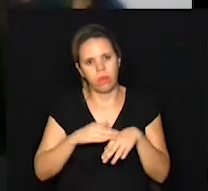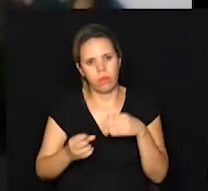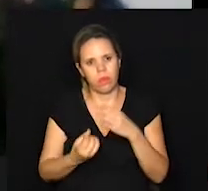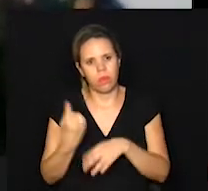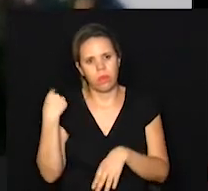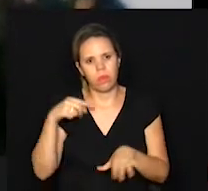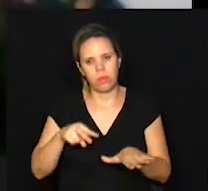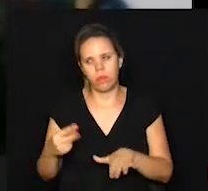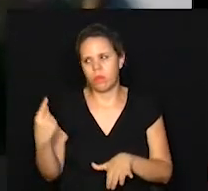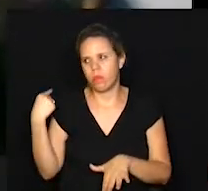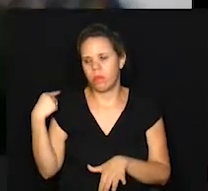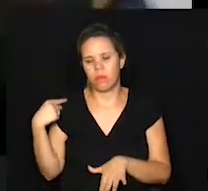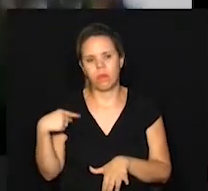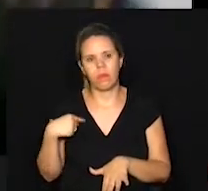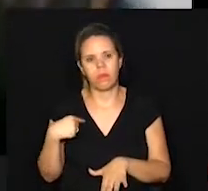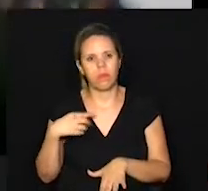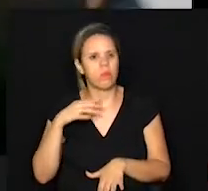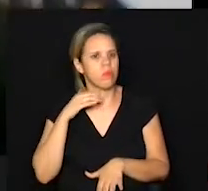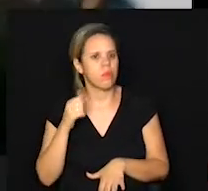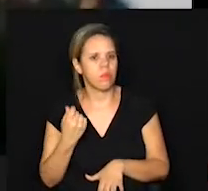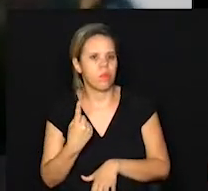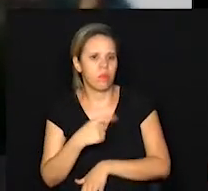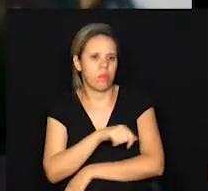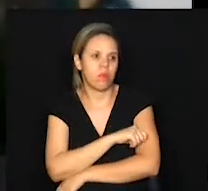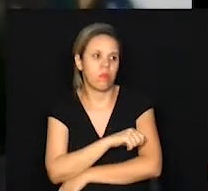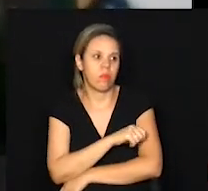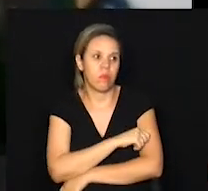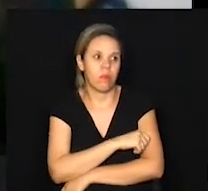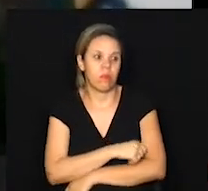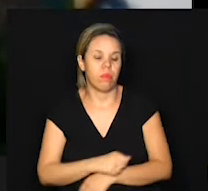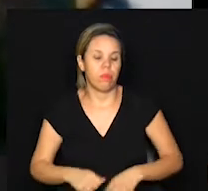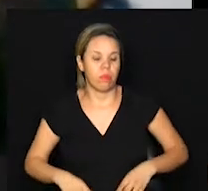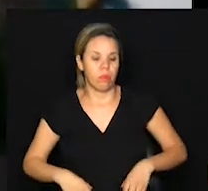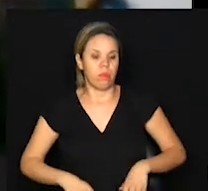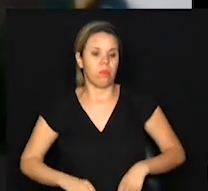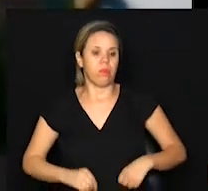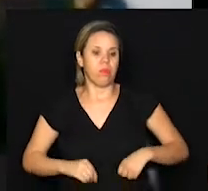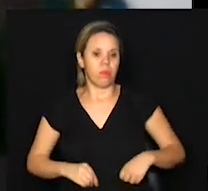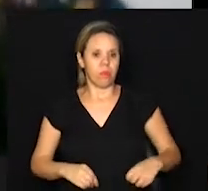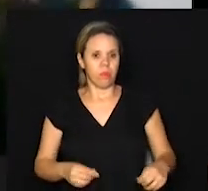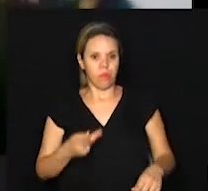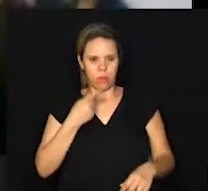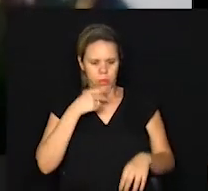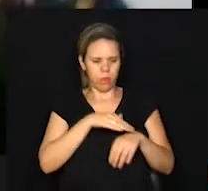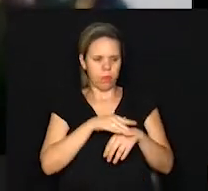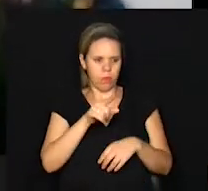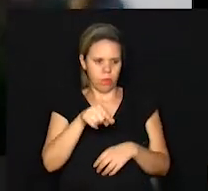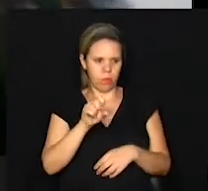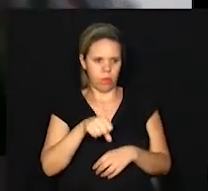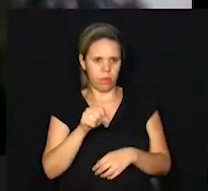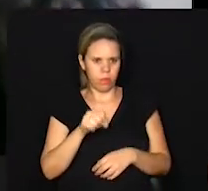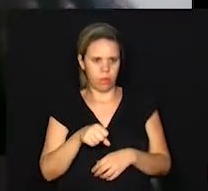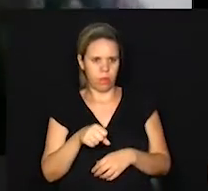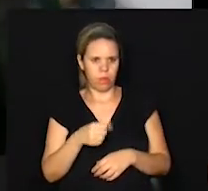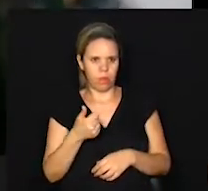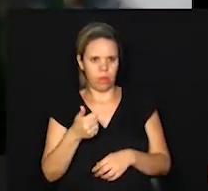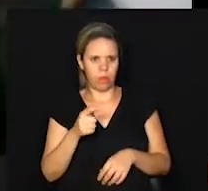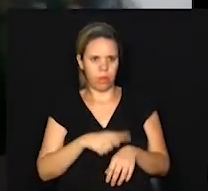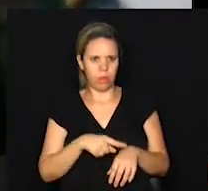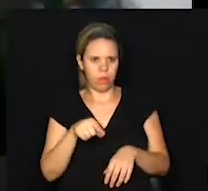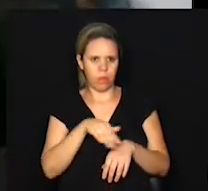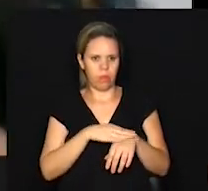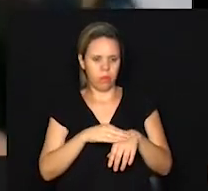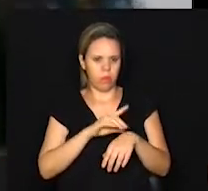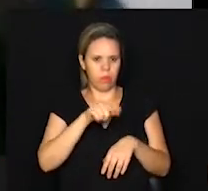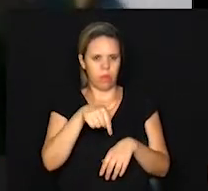na semana passada, que foi o suicídio de um aluno. Exato. E aí eu disse, converso com vocês, eu vou tirar o primeiro tempo para conversar com vocês,